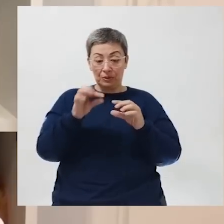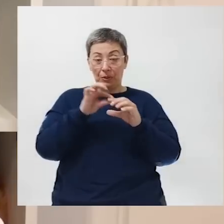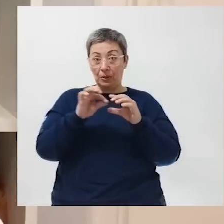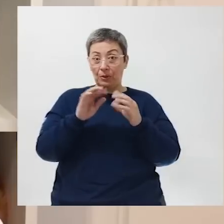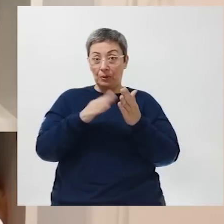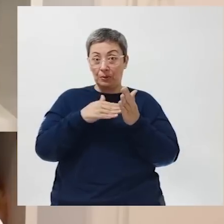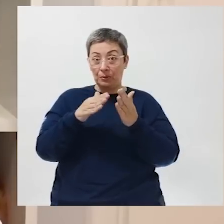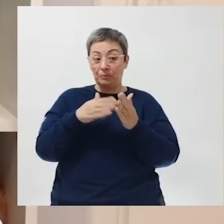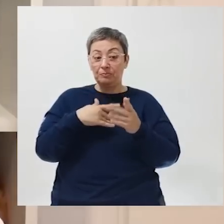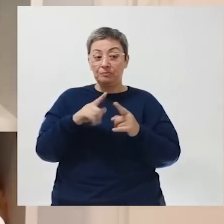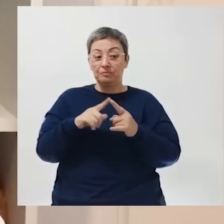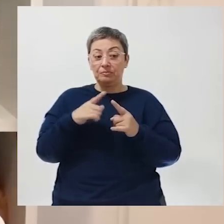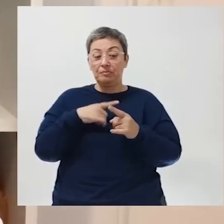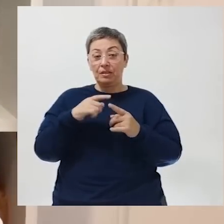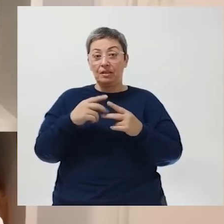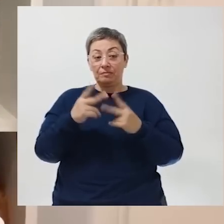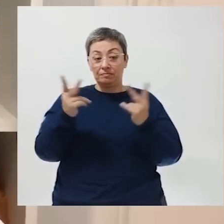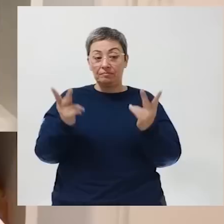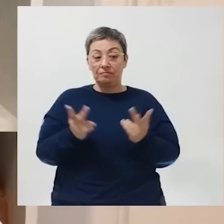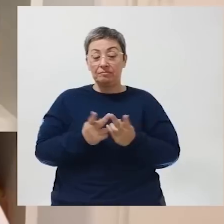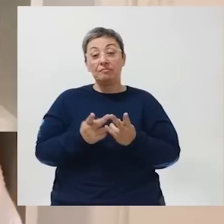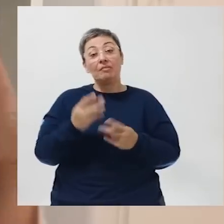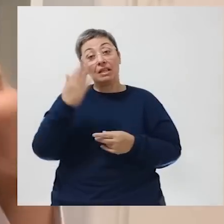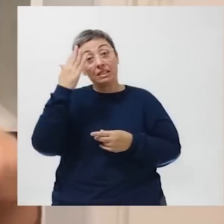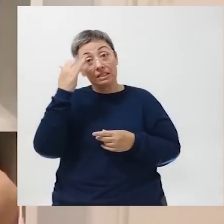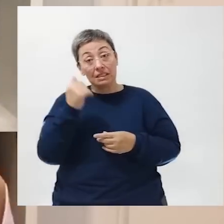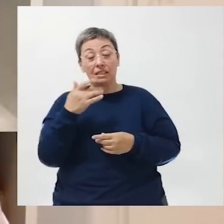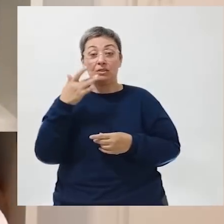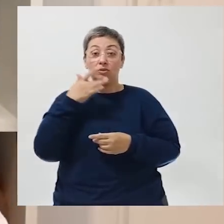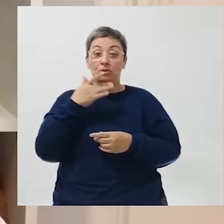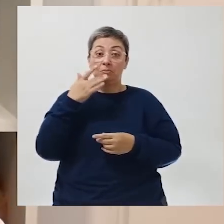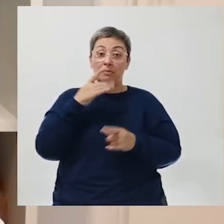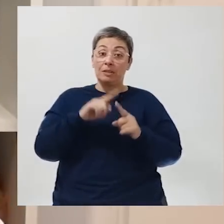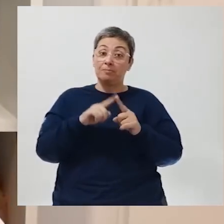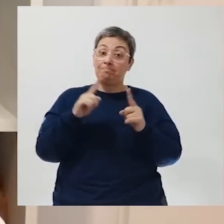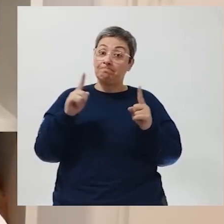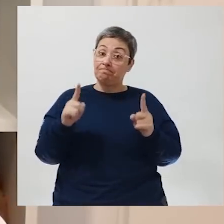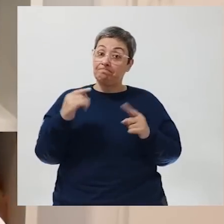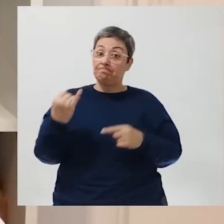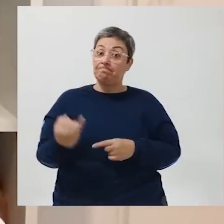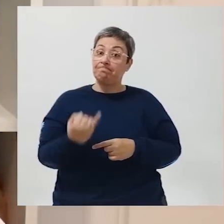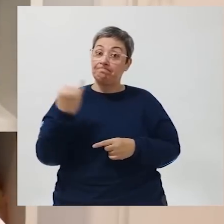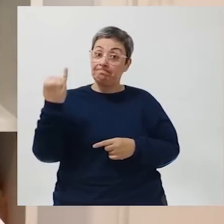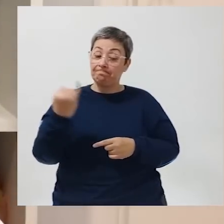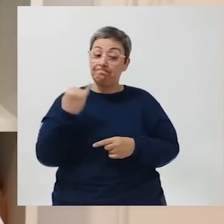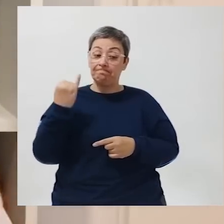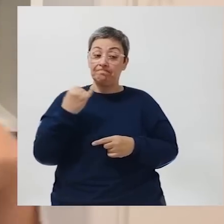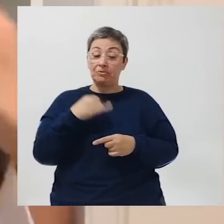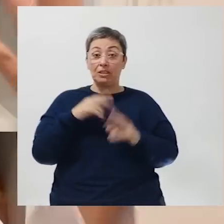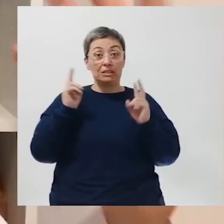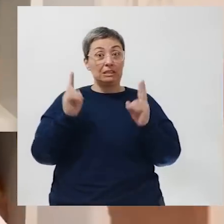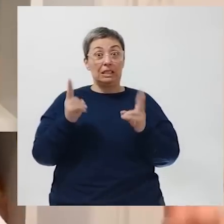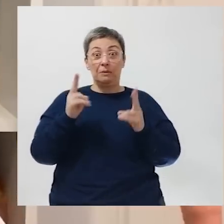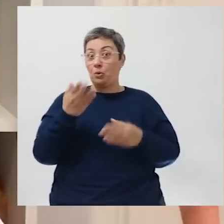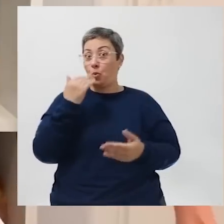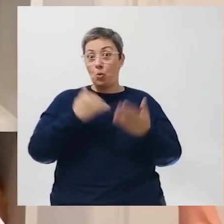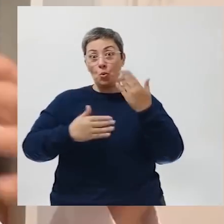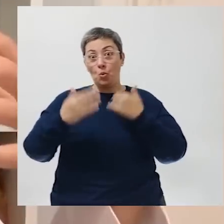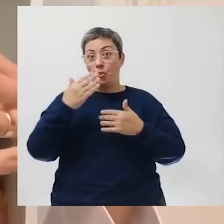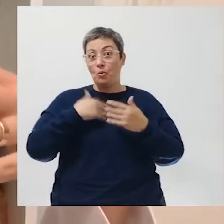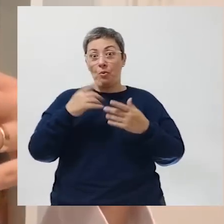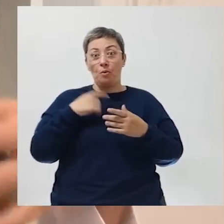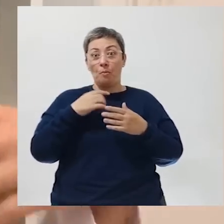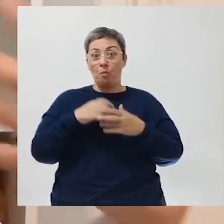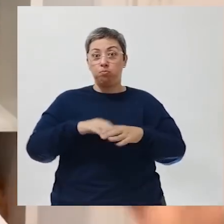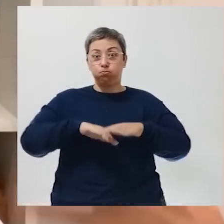biscoitinhos recheados, a pizza, eu sei que é gostoso, mas é importante que a gente não coma sempre,